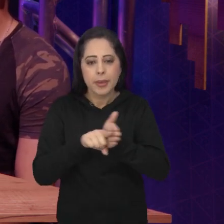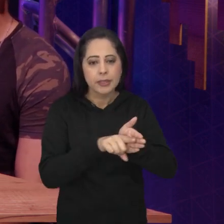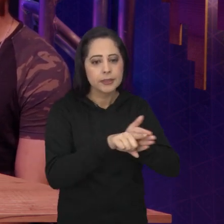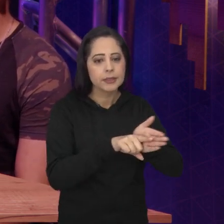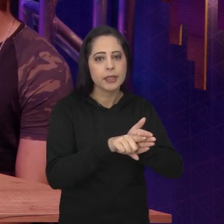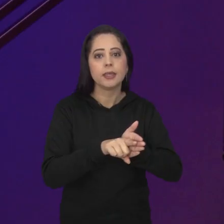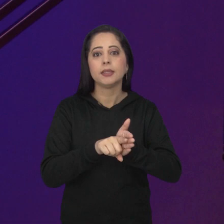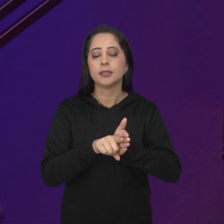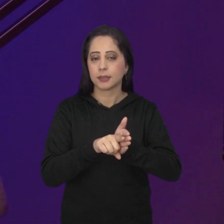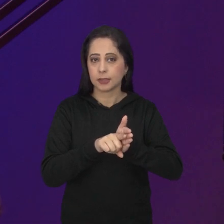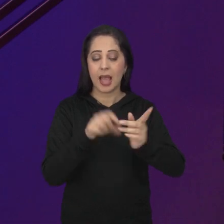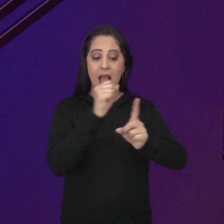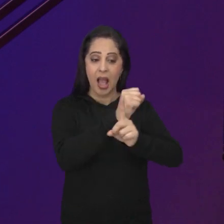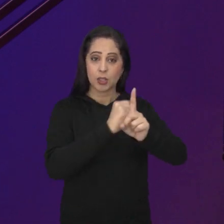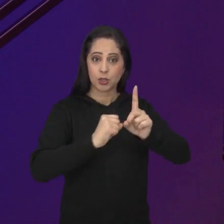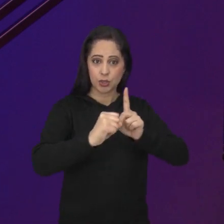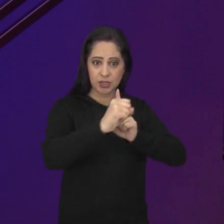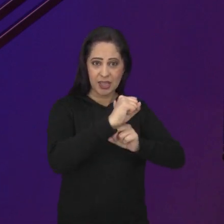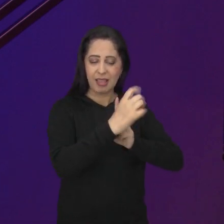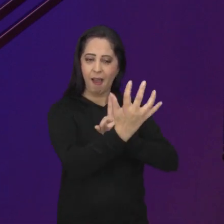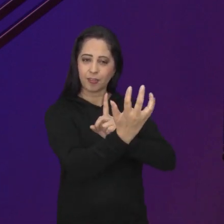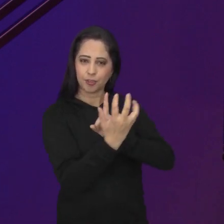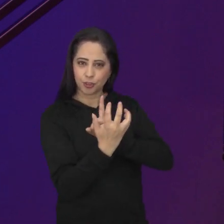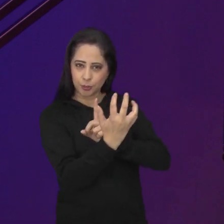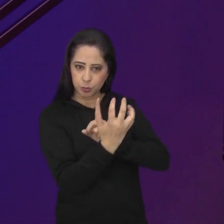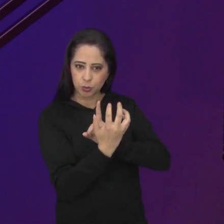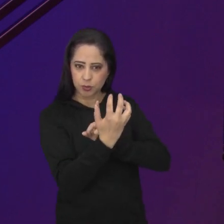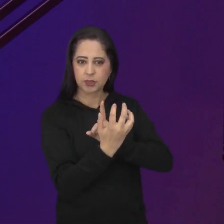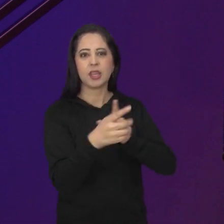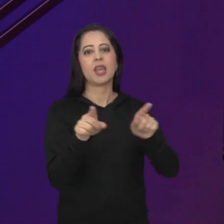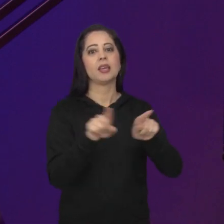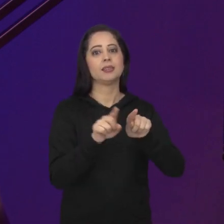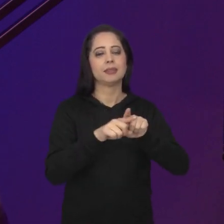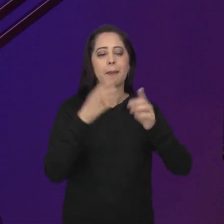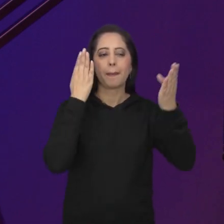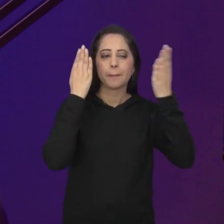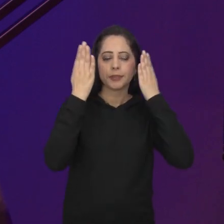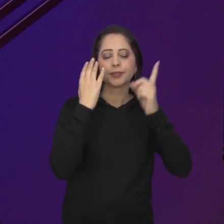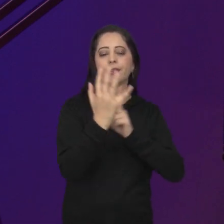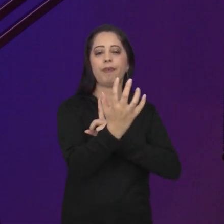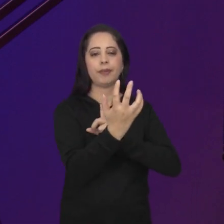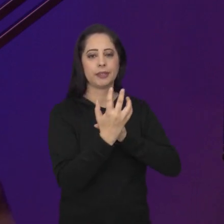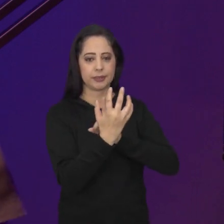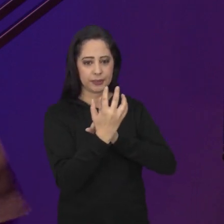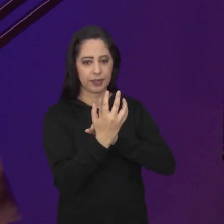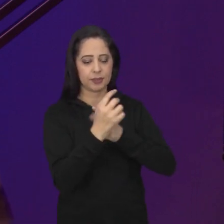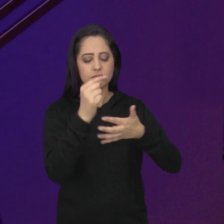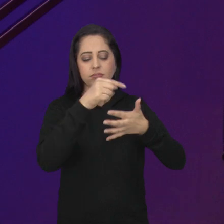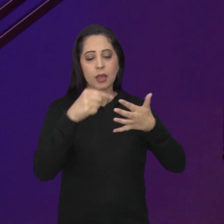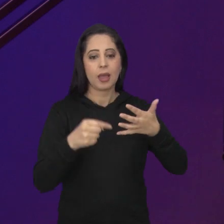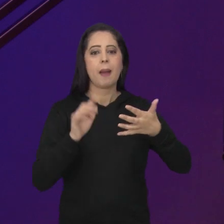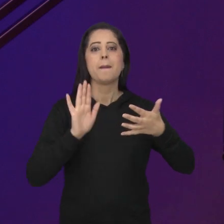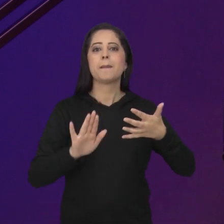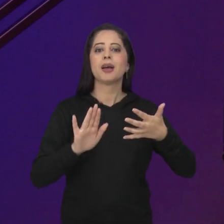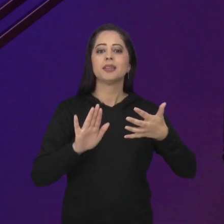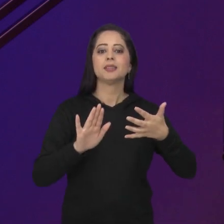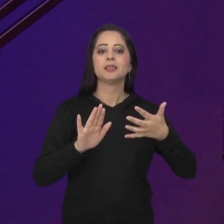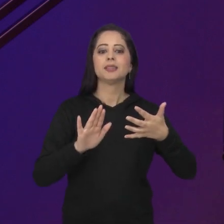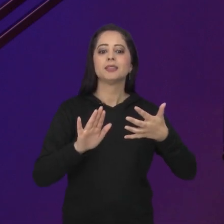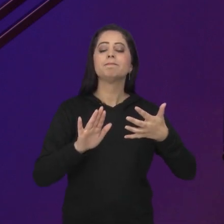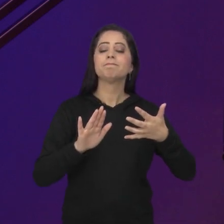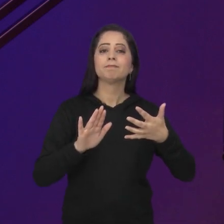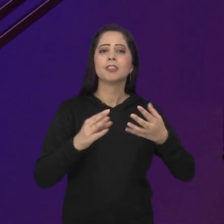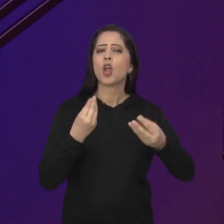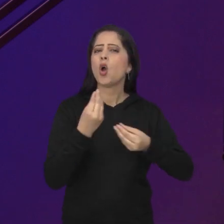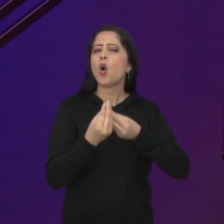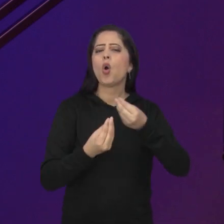sobre como a sociedade em que a gente vive, né, como fatores biológicos, psicológicos influenciam em tudo isso, mas e